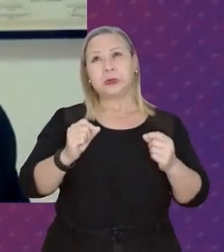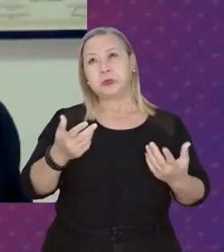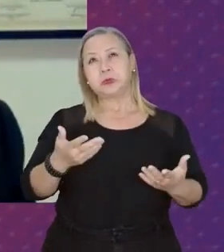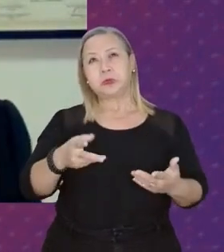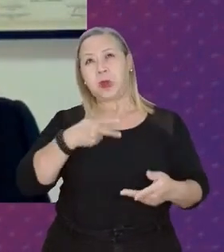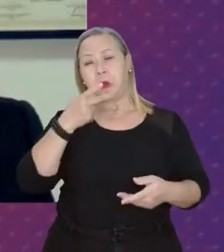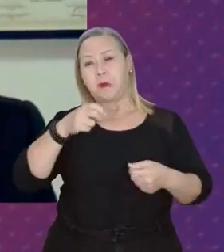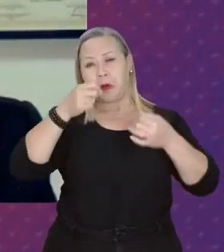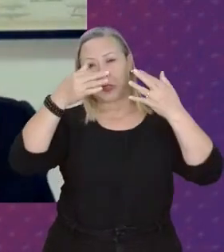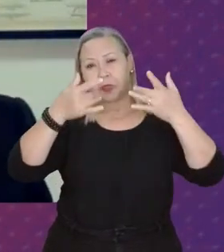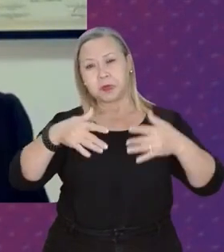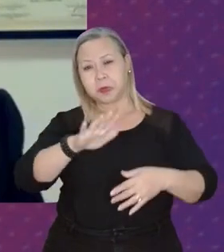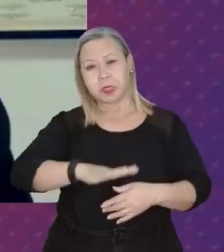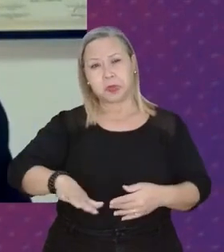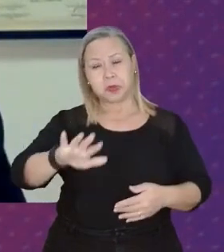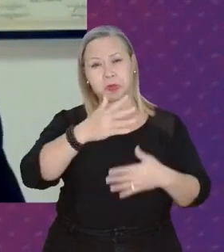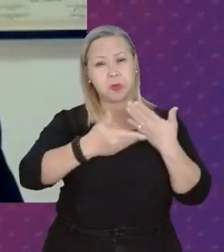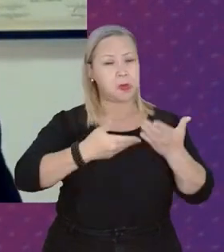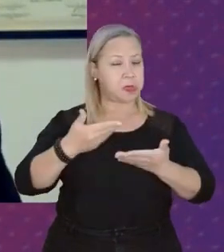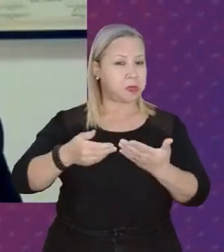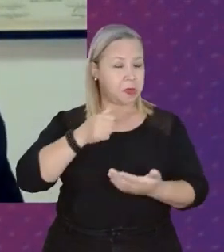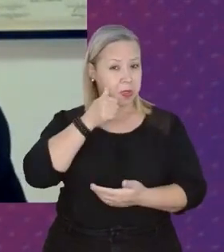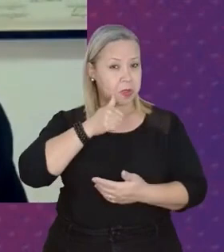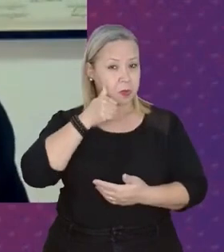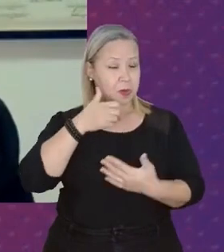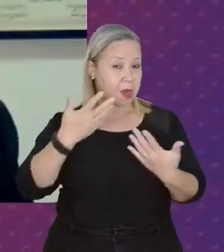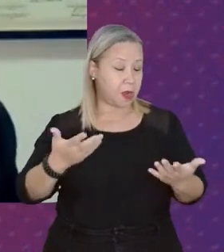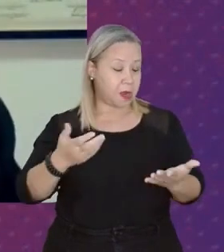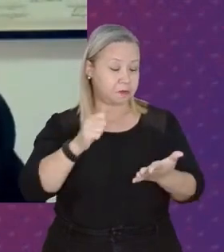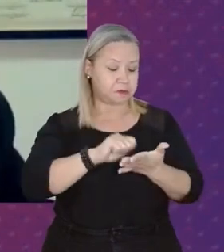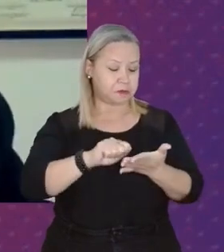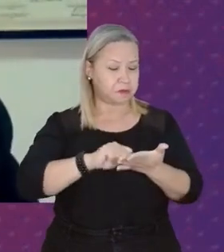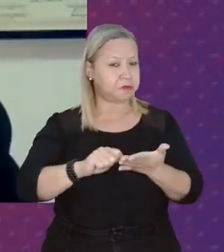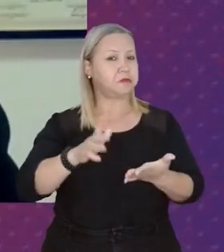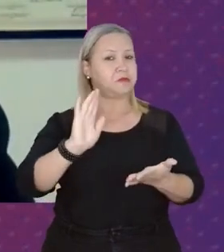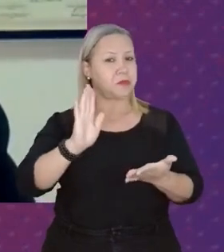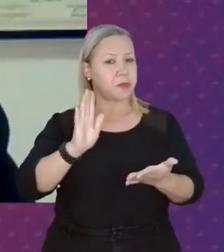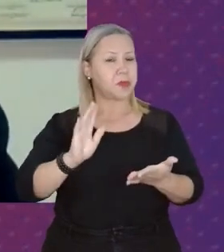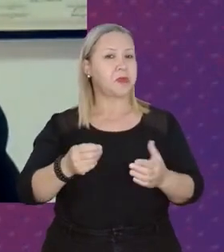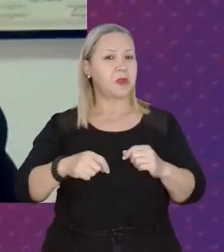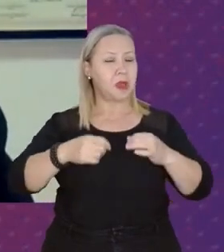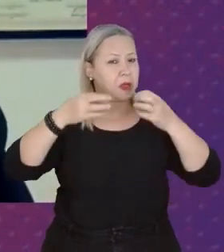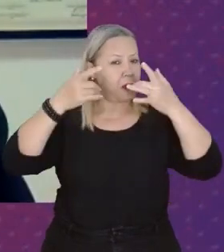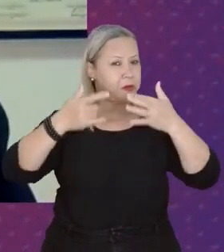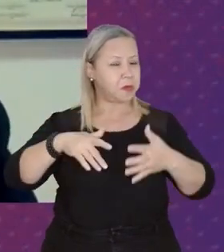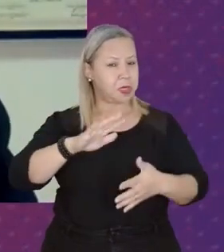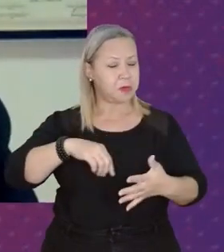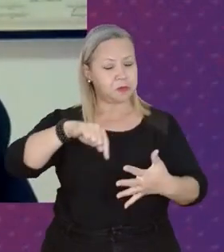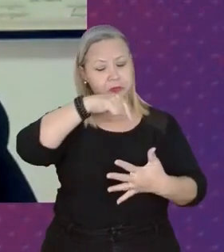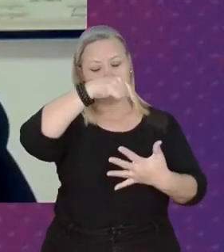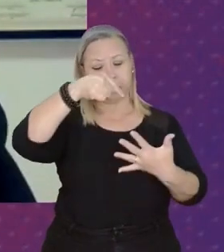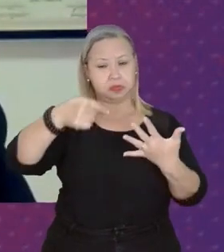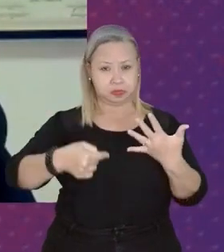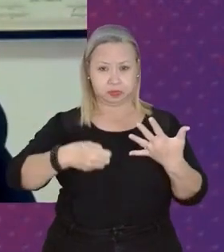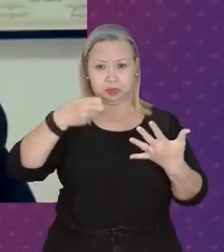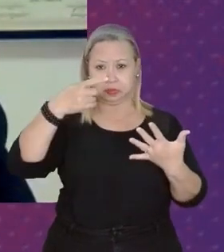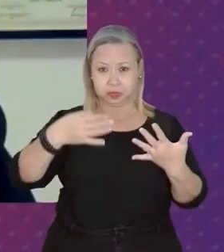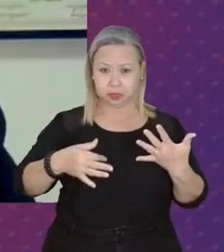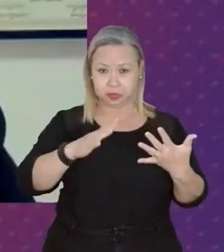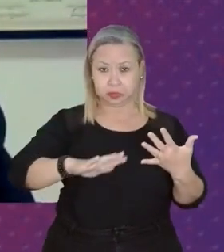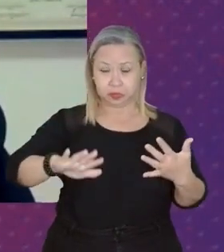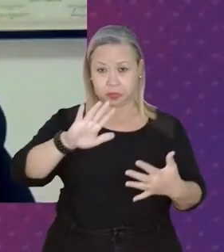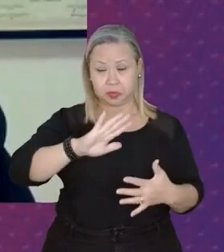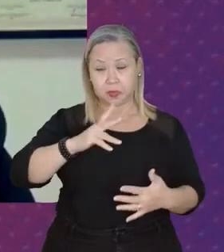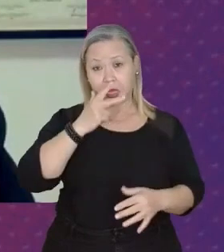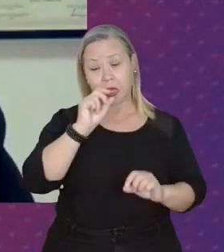com relação às mulheres, né, pelas minhas anotações aqui eu passei por todos os pontos. Então, acho